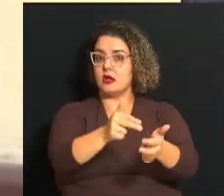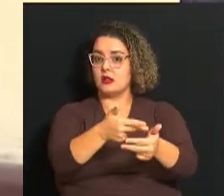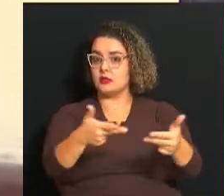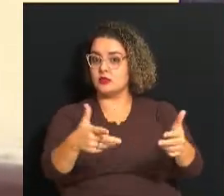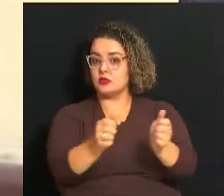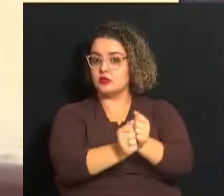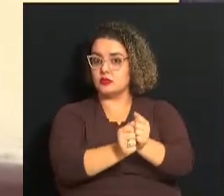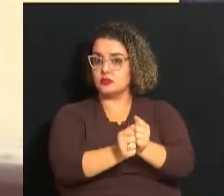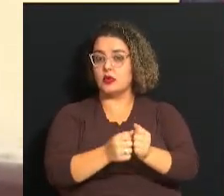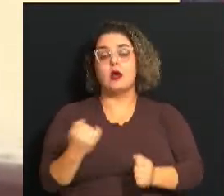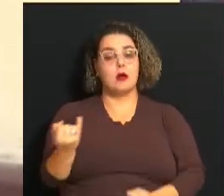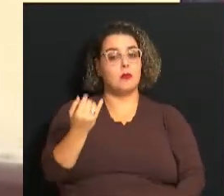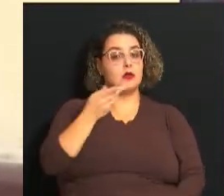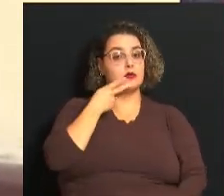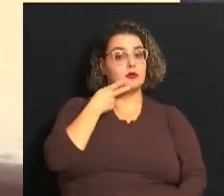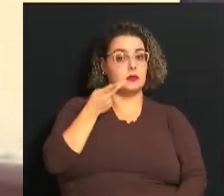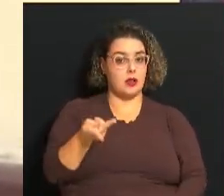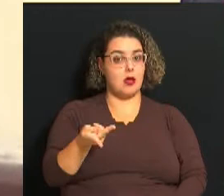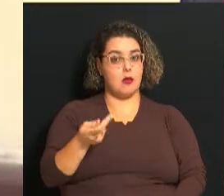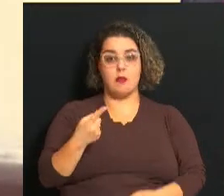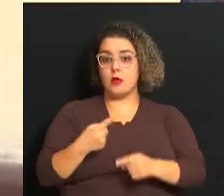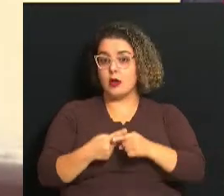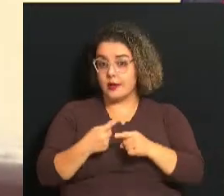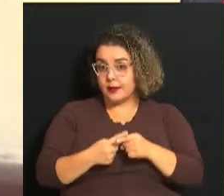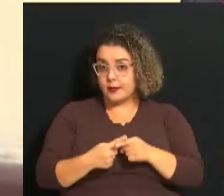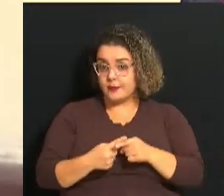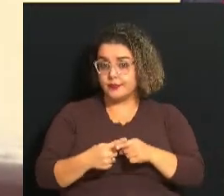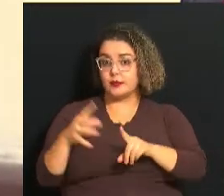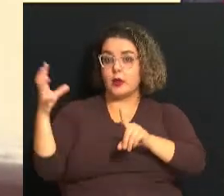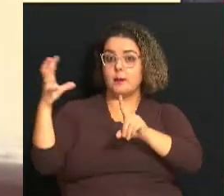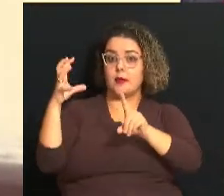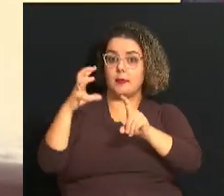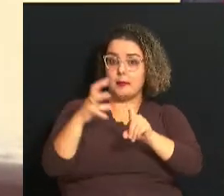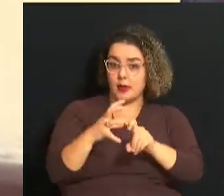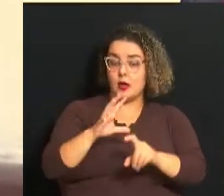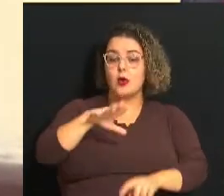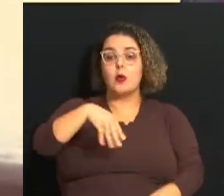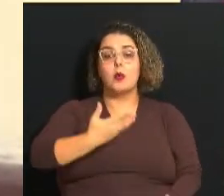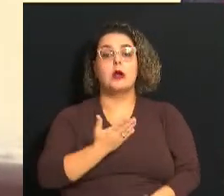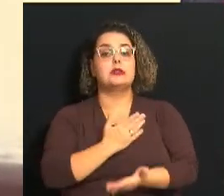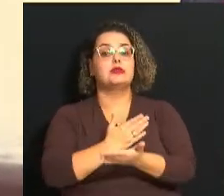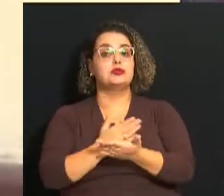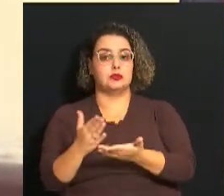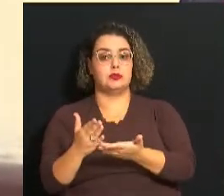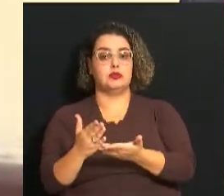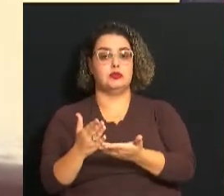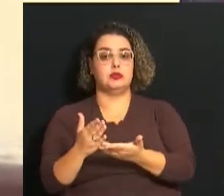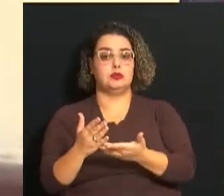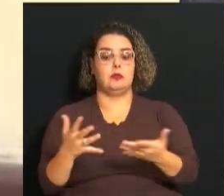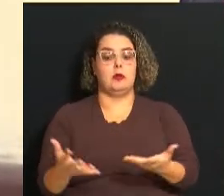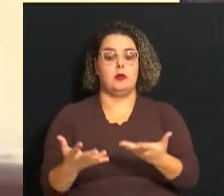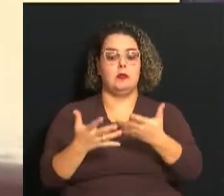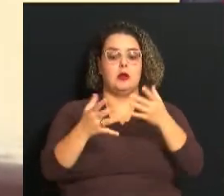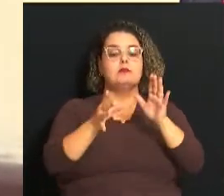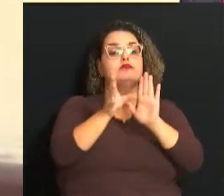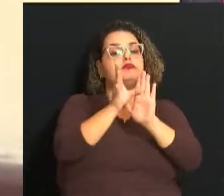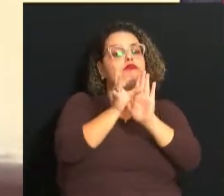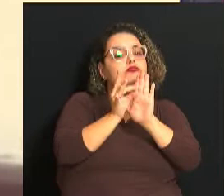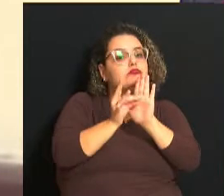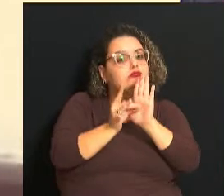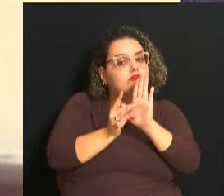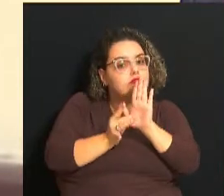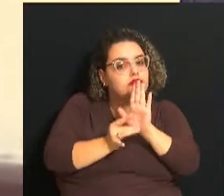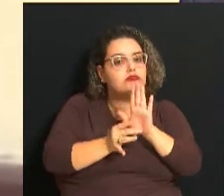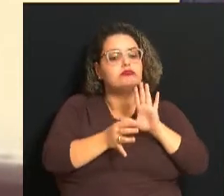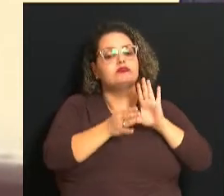fazer essa abordagem Porque até então é o assédio moral quando ele começou a ser estipulado conceituado é pelos